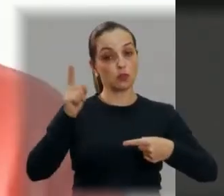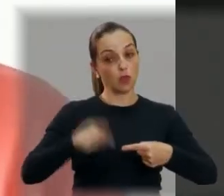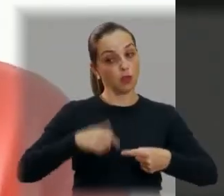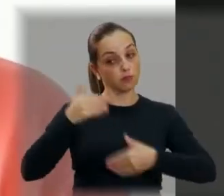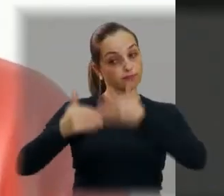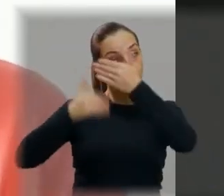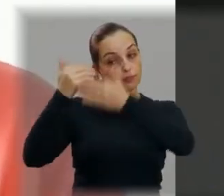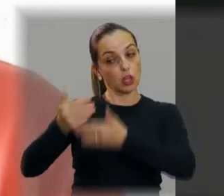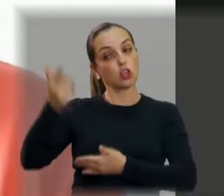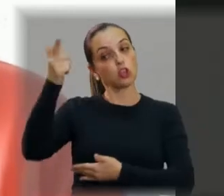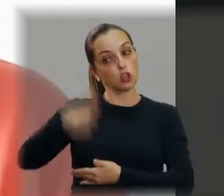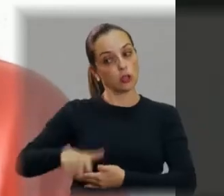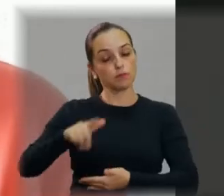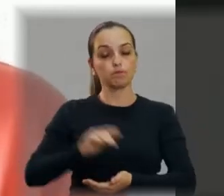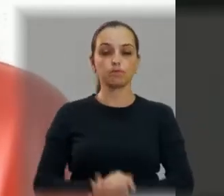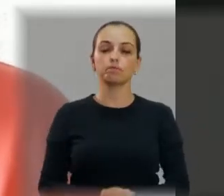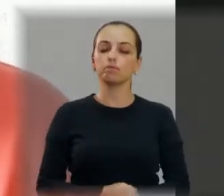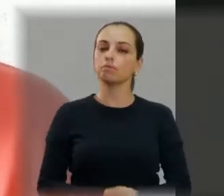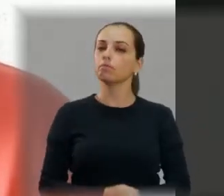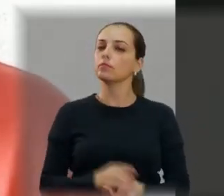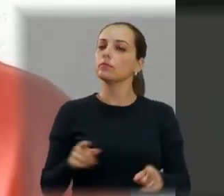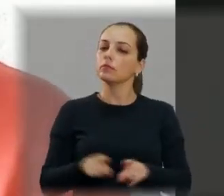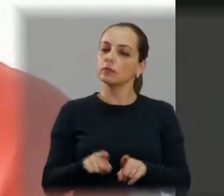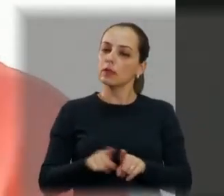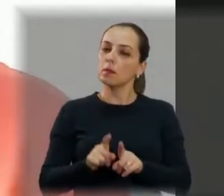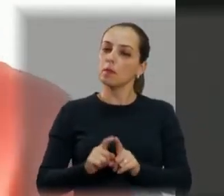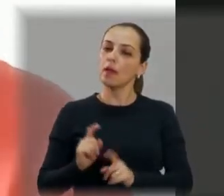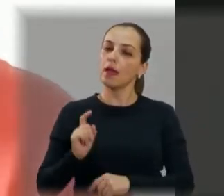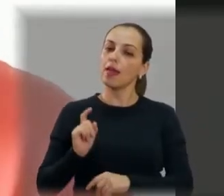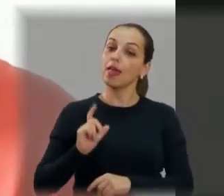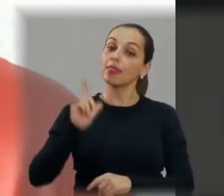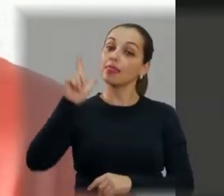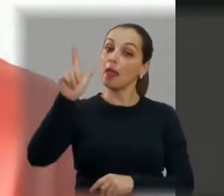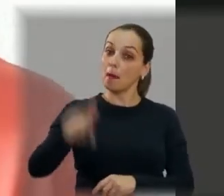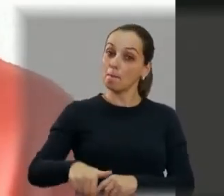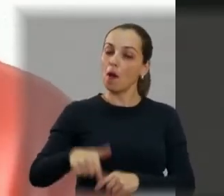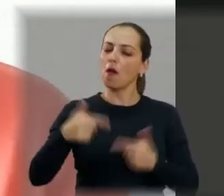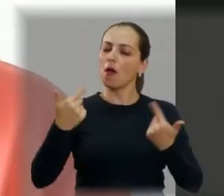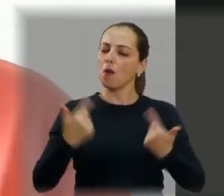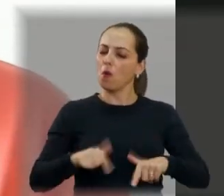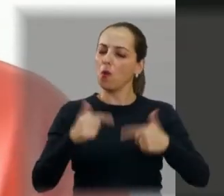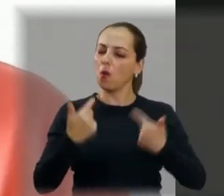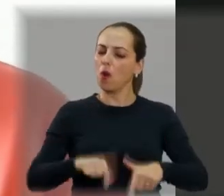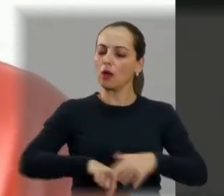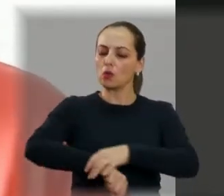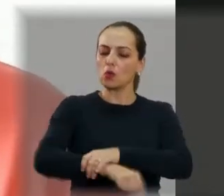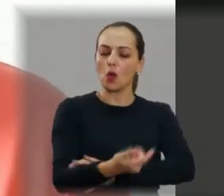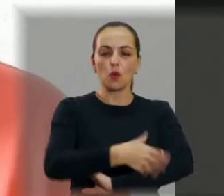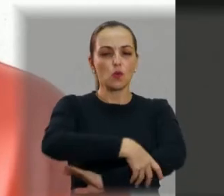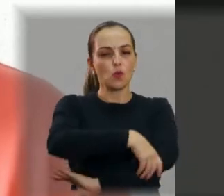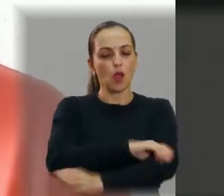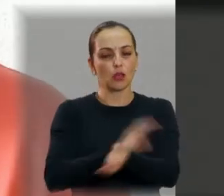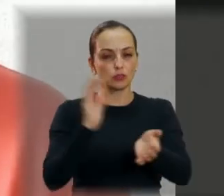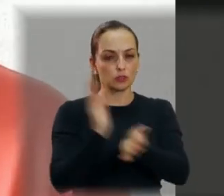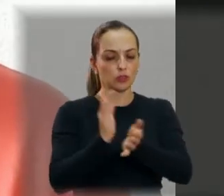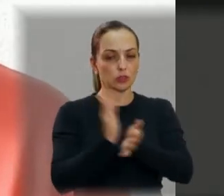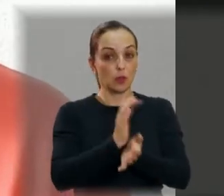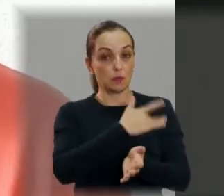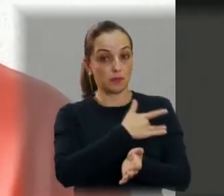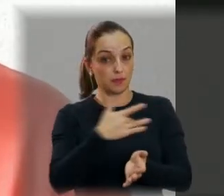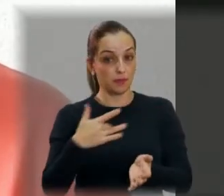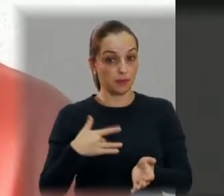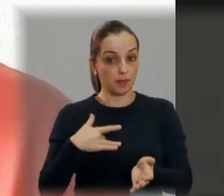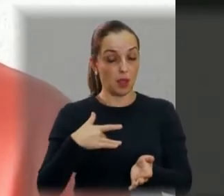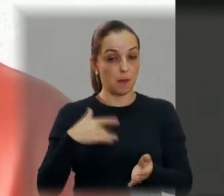avançando. Por fim, depois de muito custo, depois de muita labuta, a Comissão de Saúde, presidida